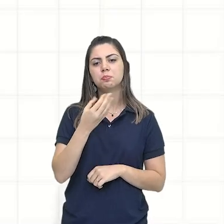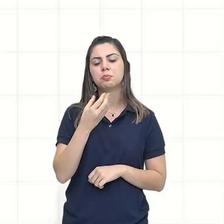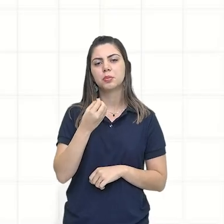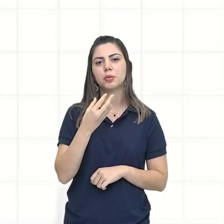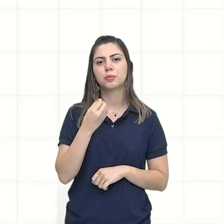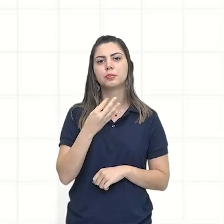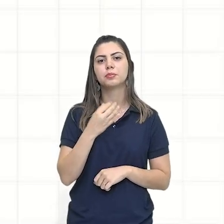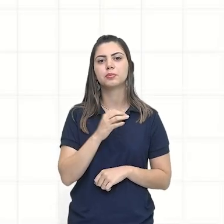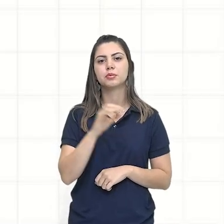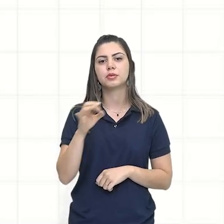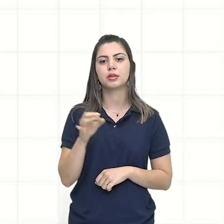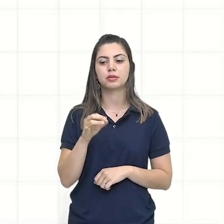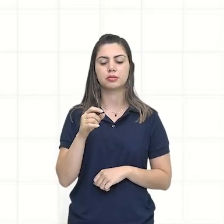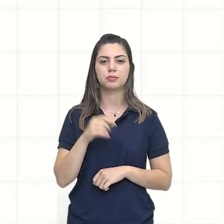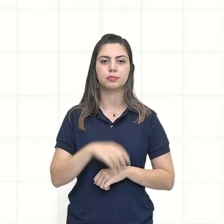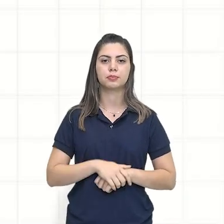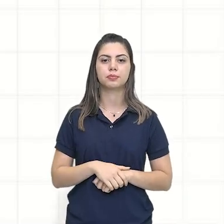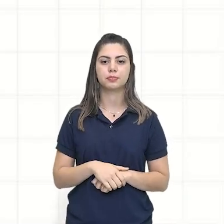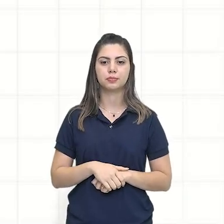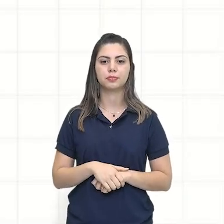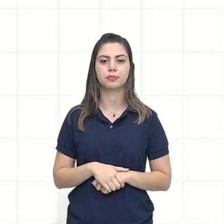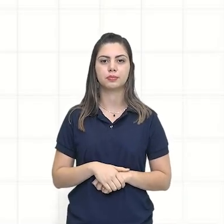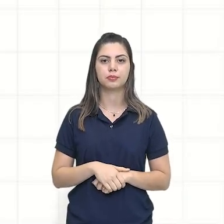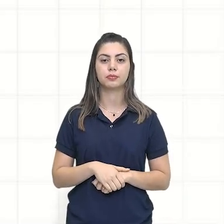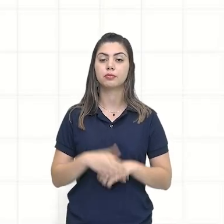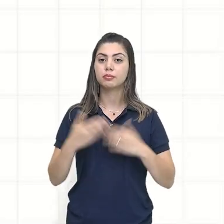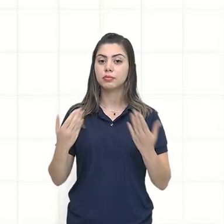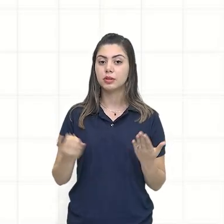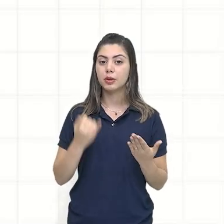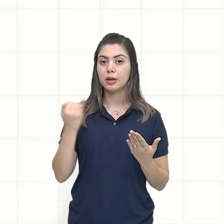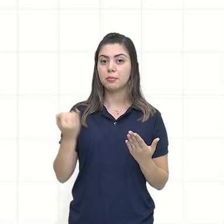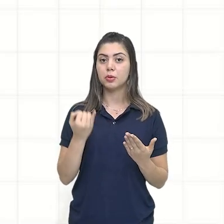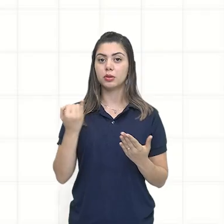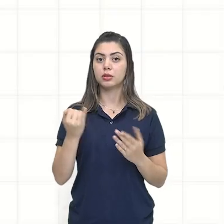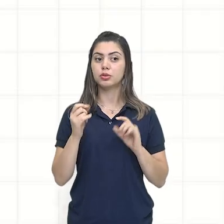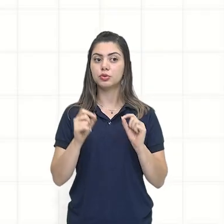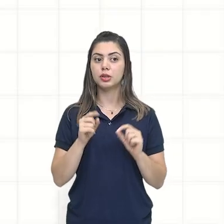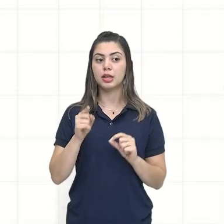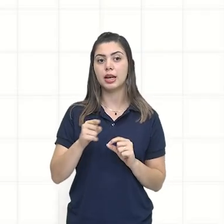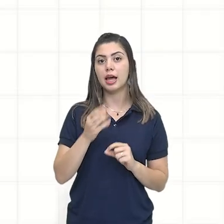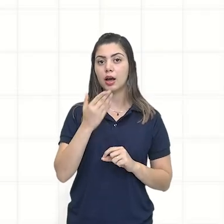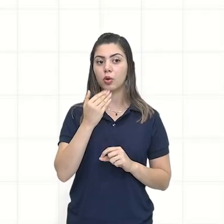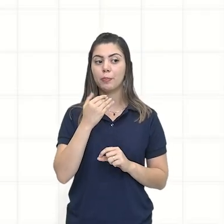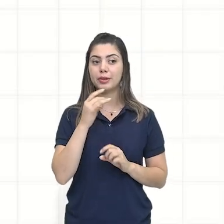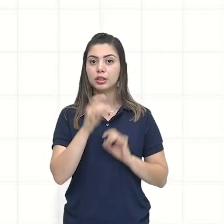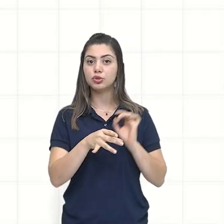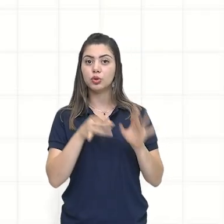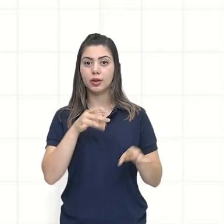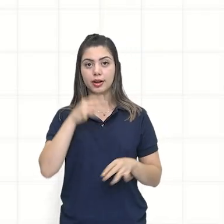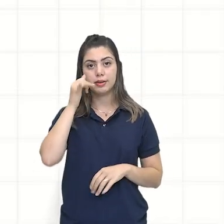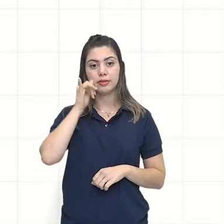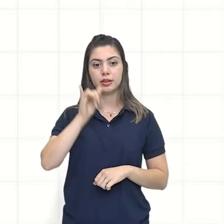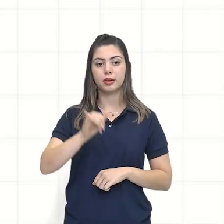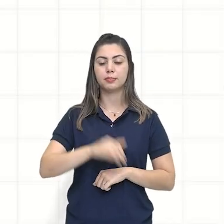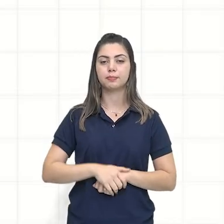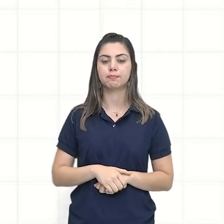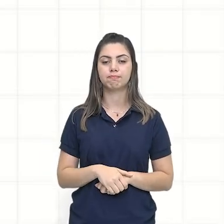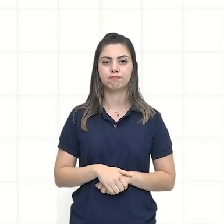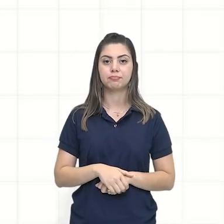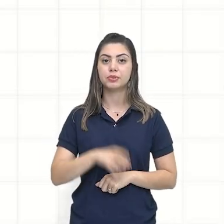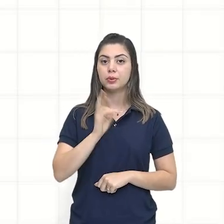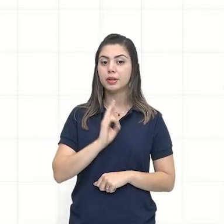no inventário da pesquisa, né? O importante é que não haja desperdício. Então, resposta: